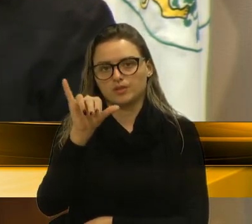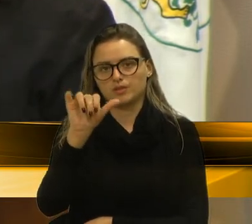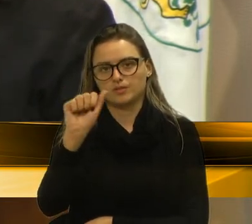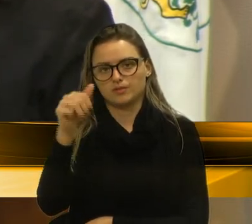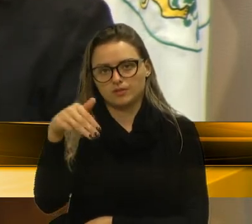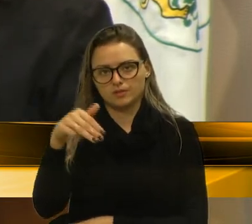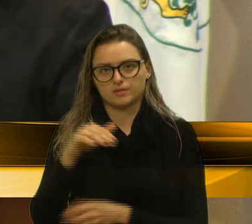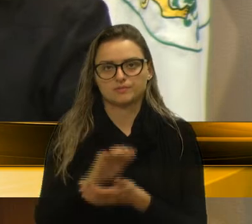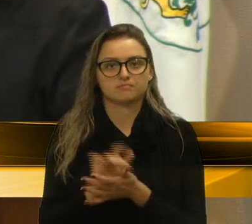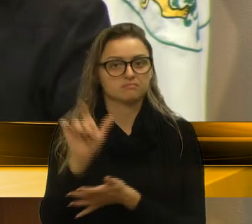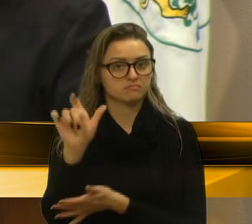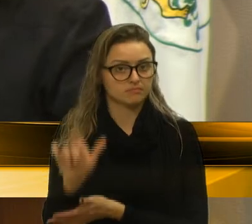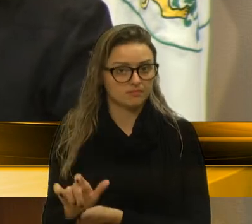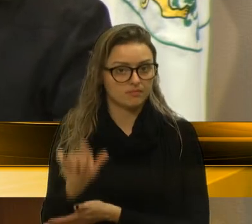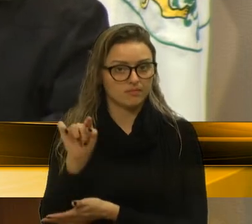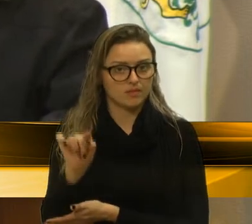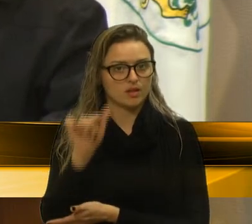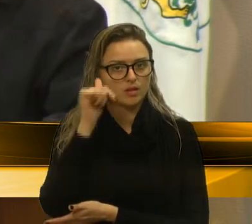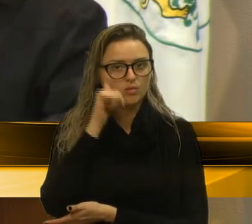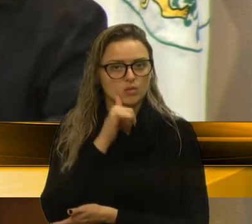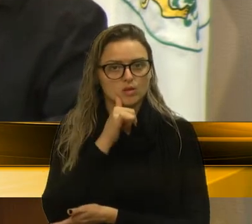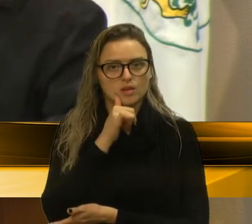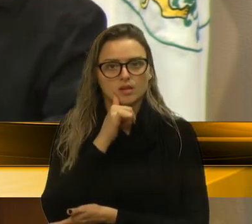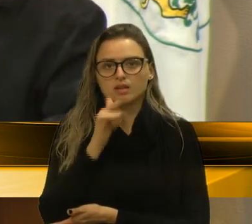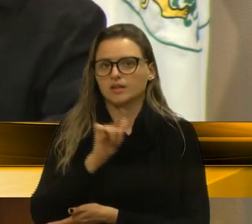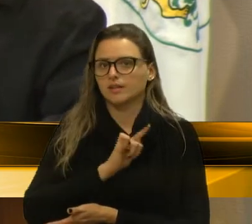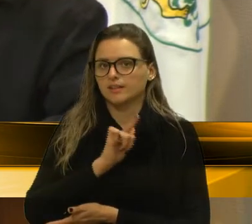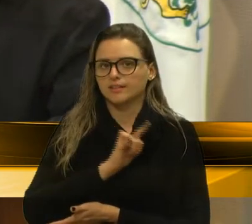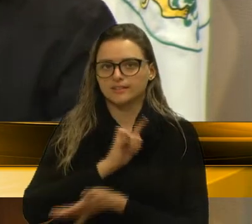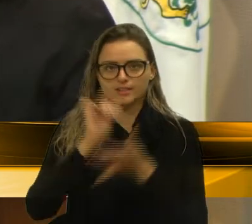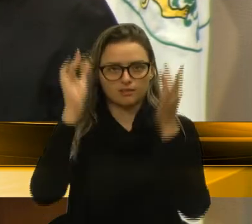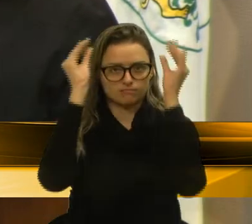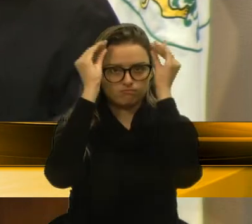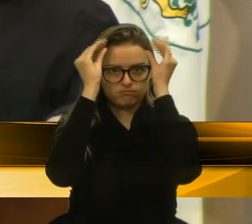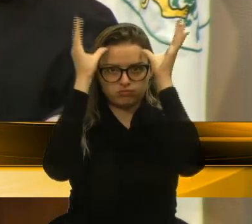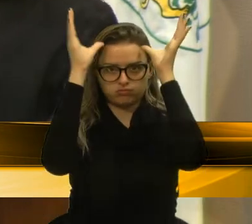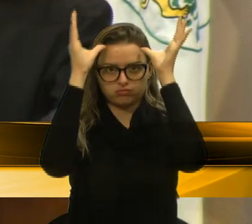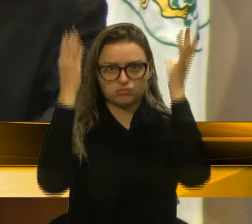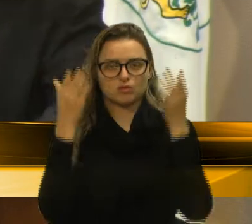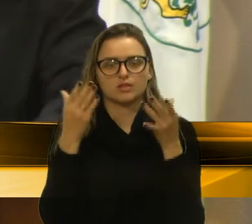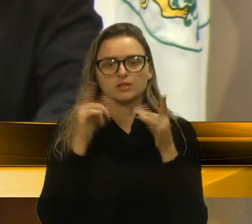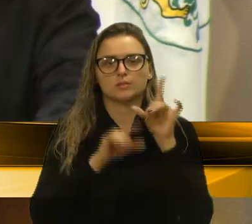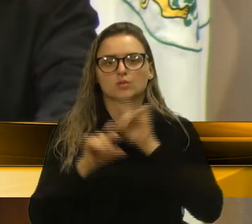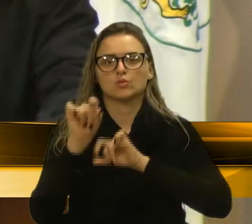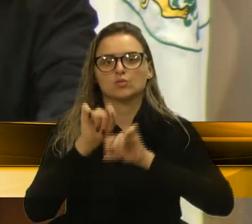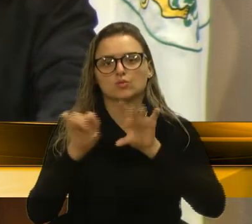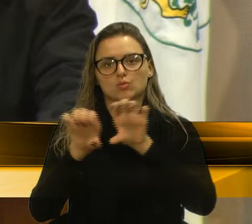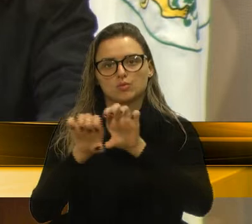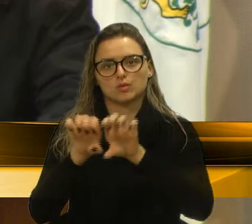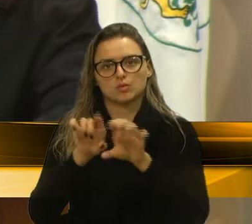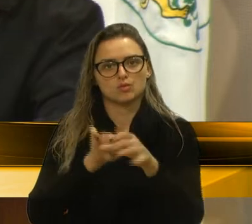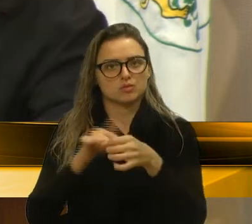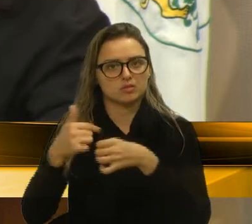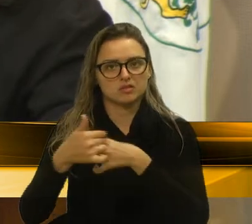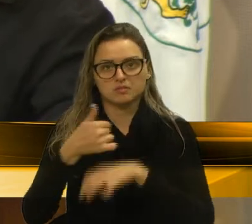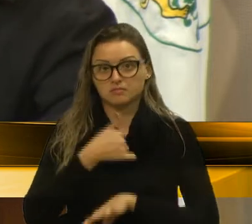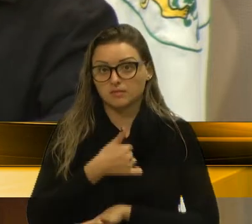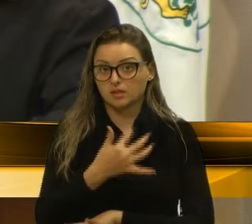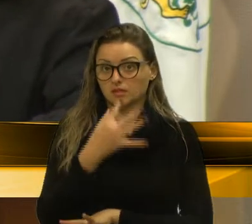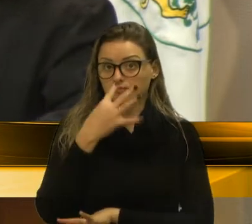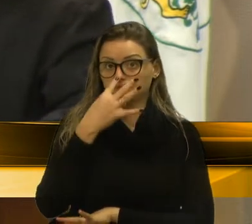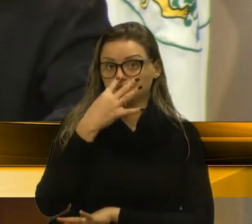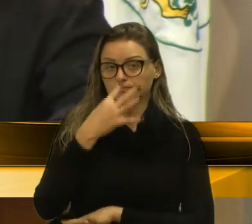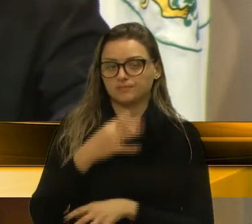e uma pessoa que detém um conhecimento em direito urbanístico surpreendente,